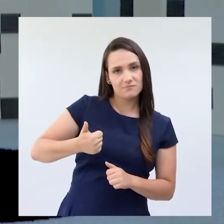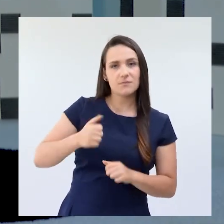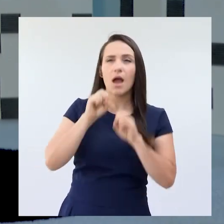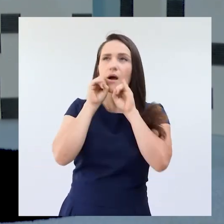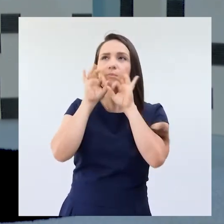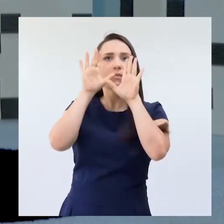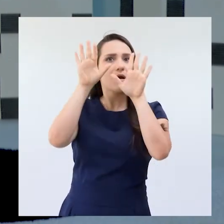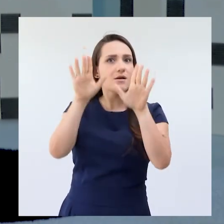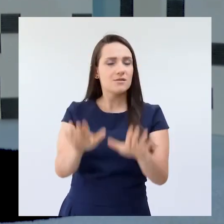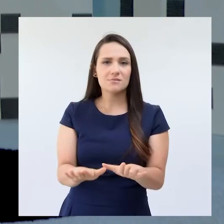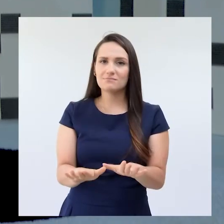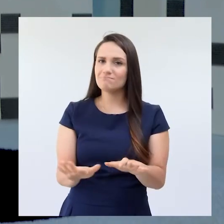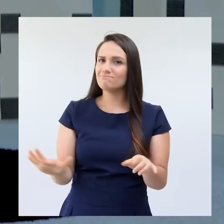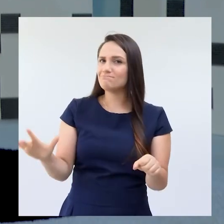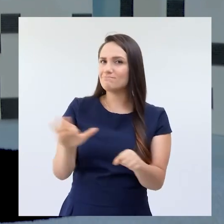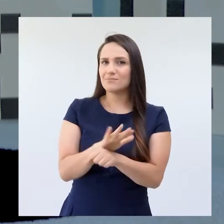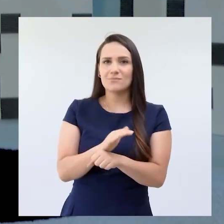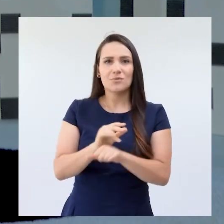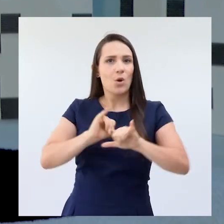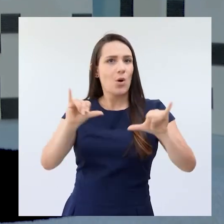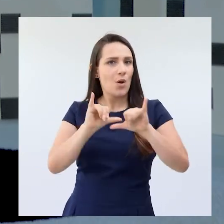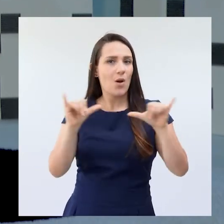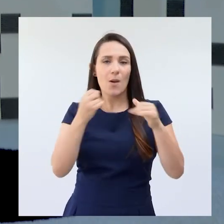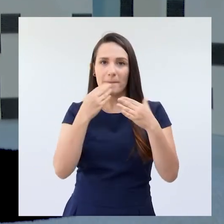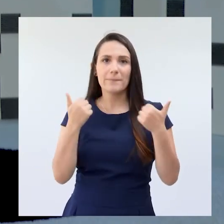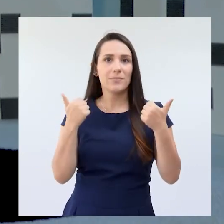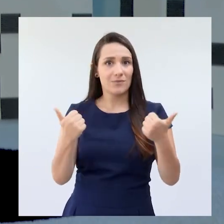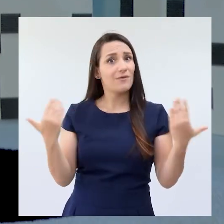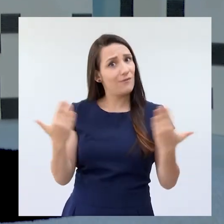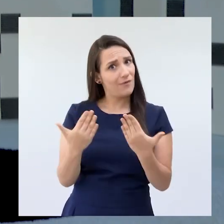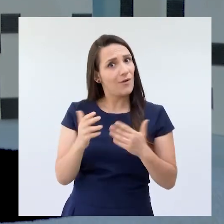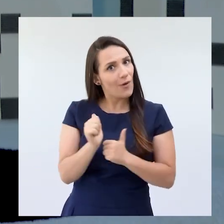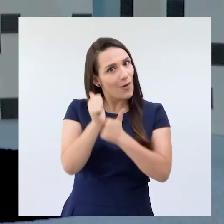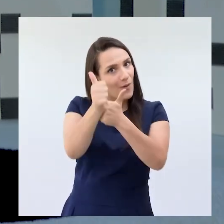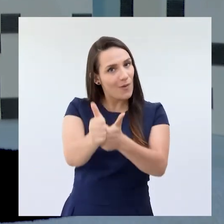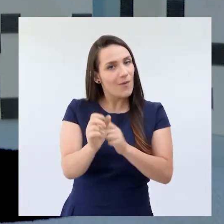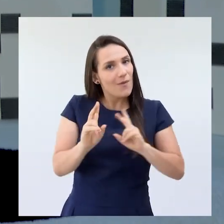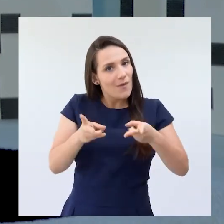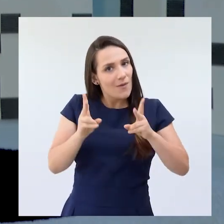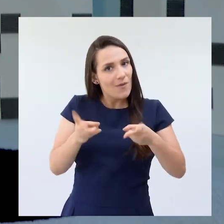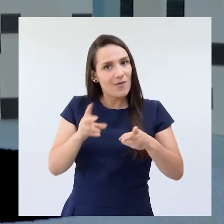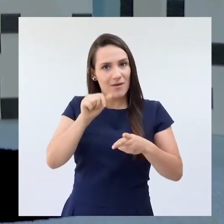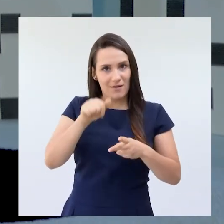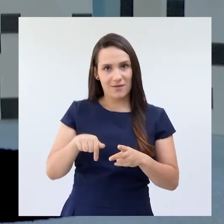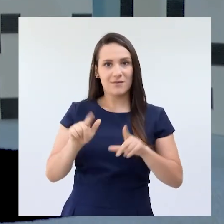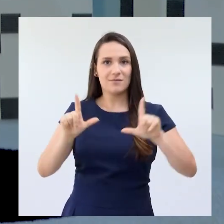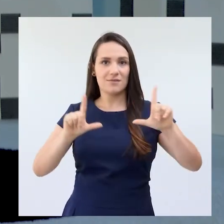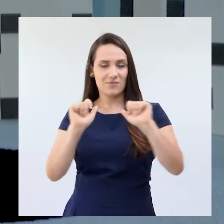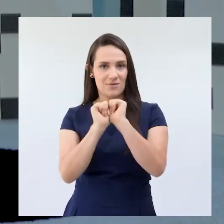2021 seja abençoado e repleto de boas notícias. Continue nos acompanhando